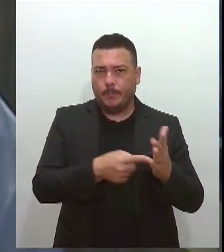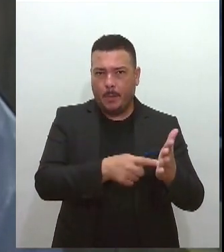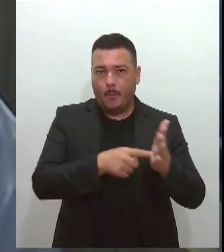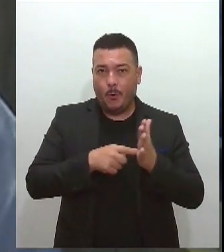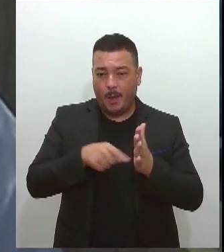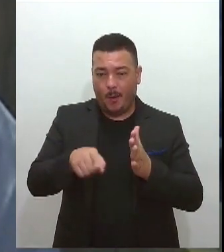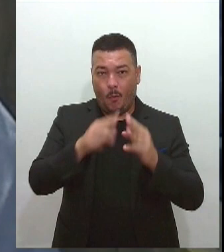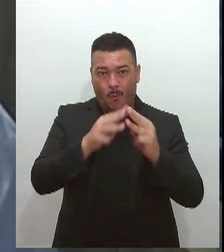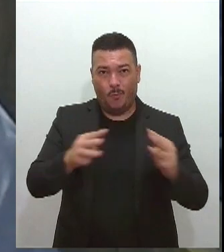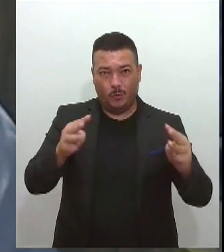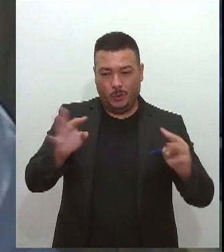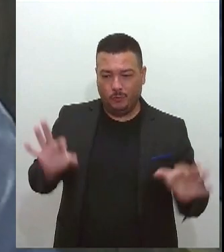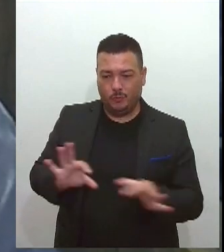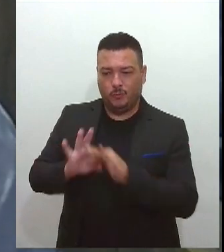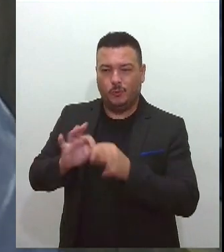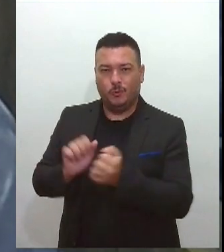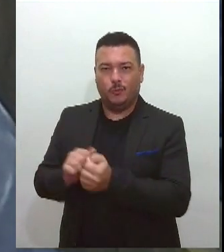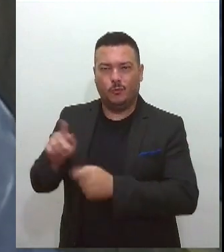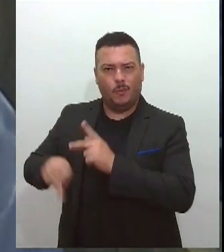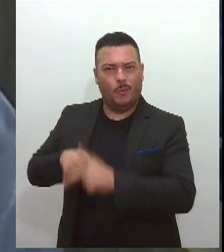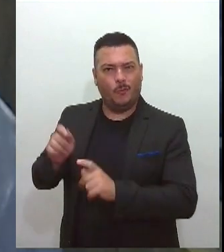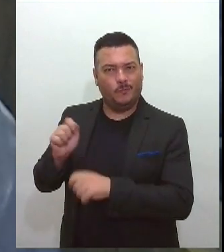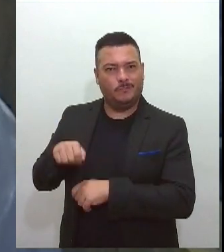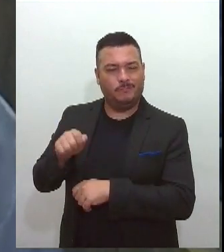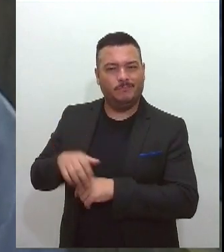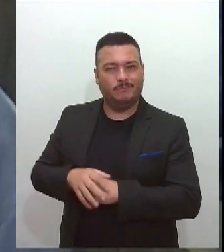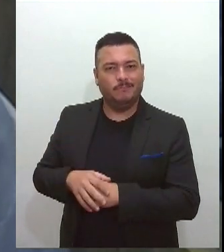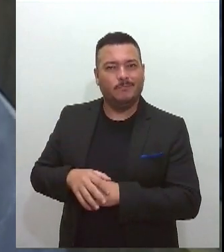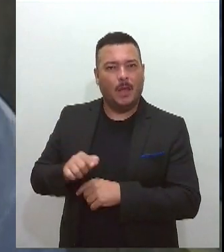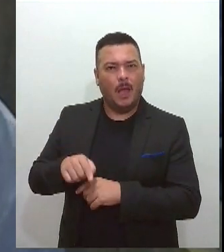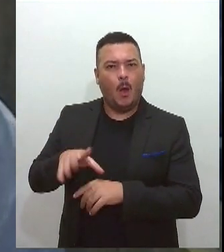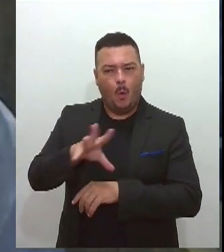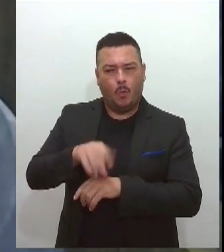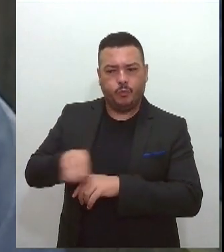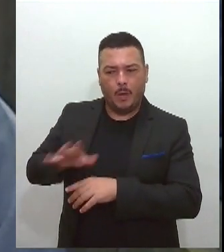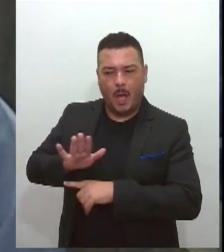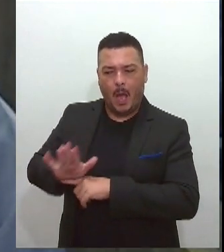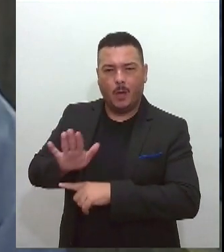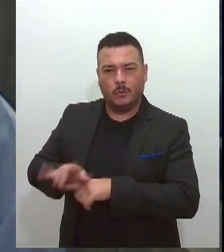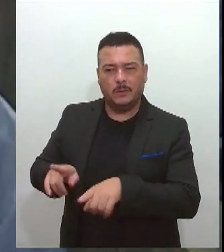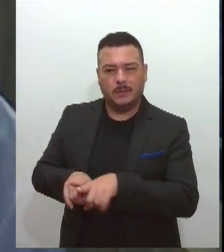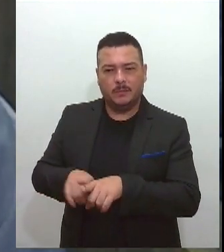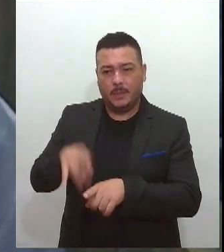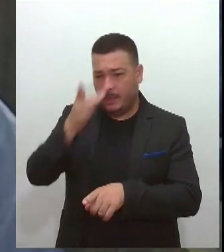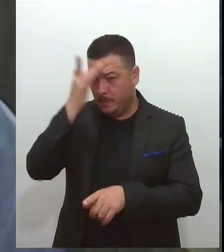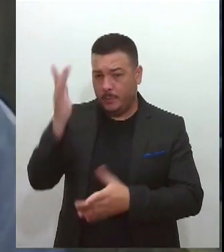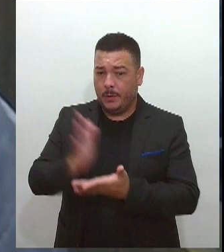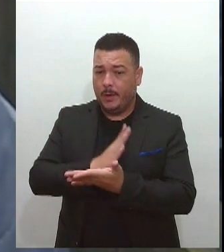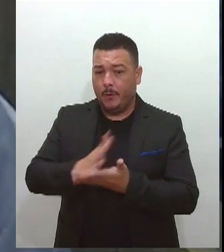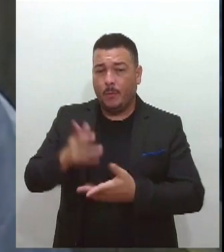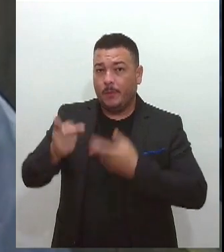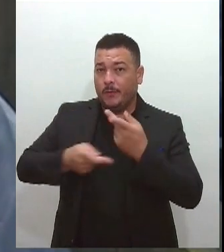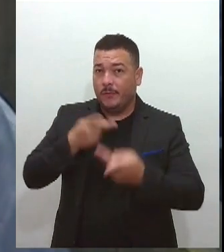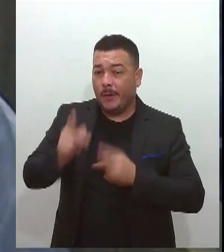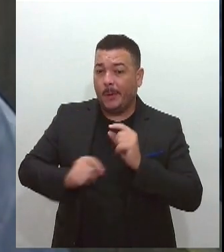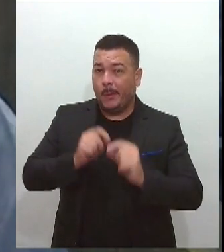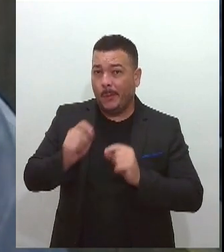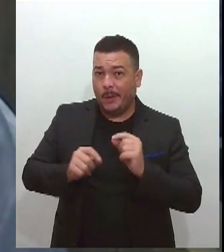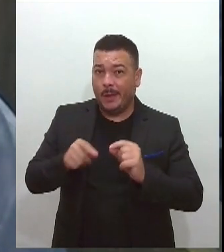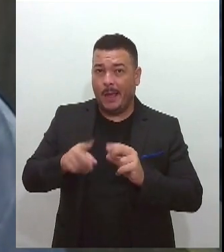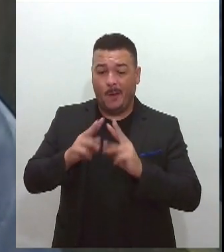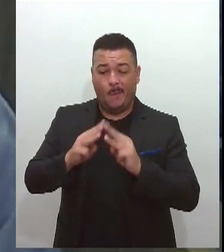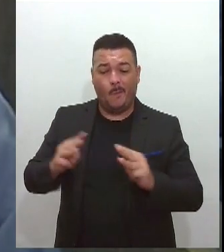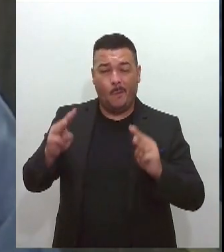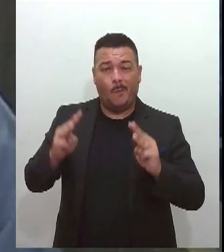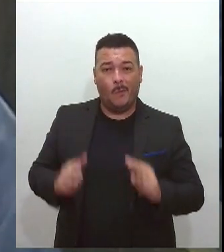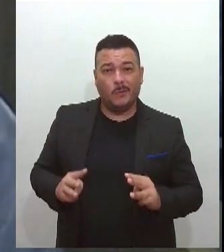que o museu é sim, em busca de conhecimento ajuda. É uma coisa que eu sempre falo, muitas pessoas vão no museu e eles acabam achando